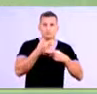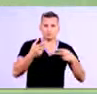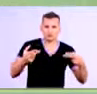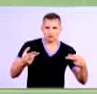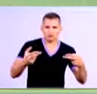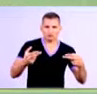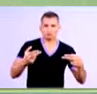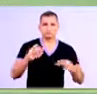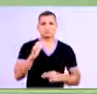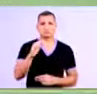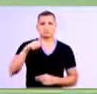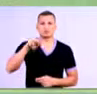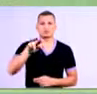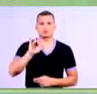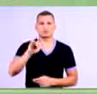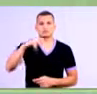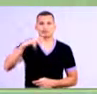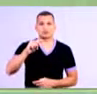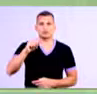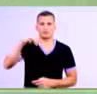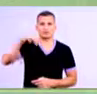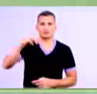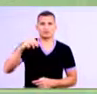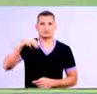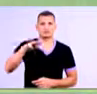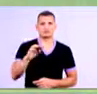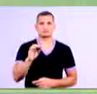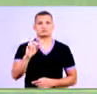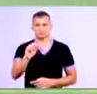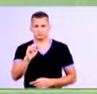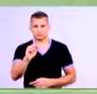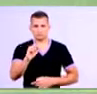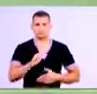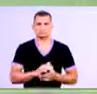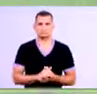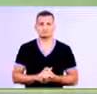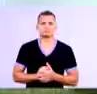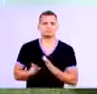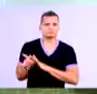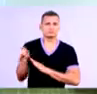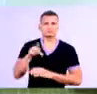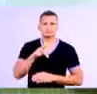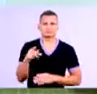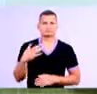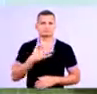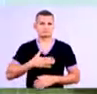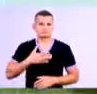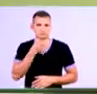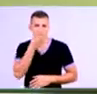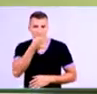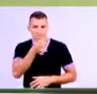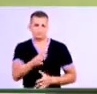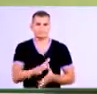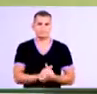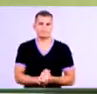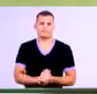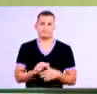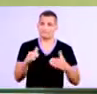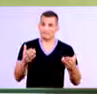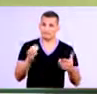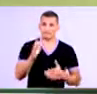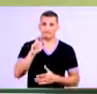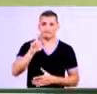e equipamentos. Nesse sentido, professora Sabrina, a senhora gostaria de abordar alguma coisa? Então, no caso